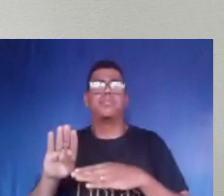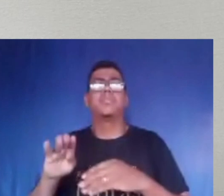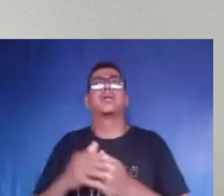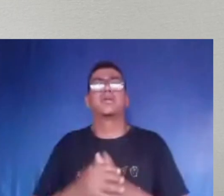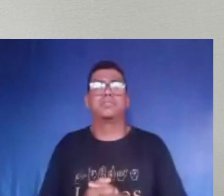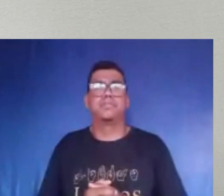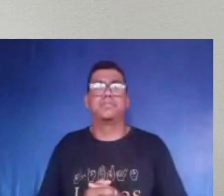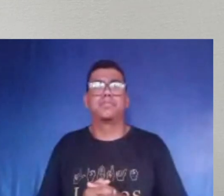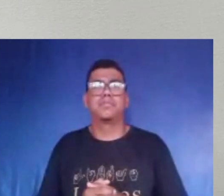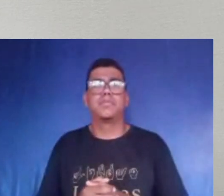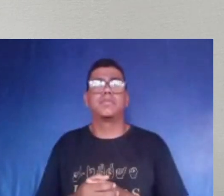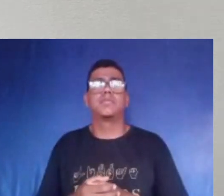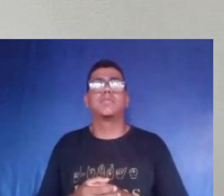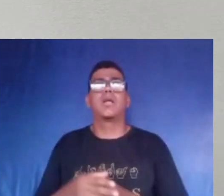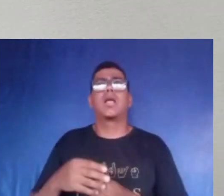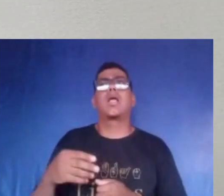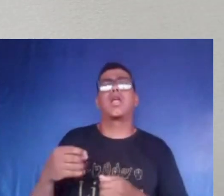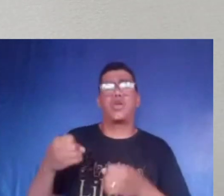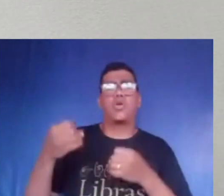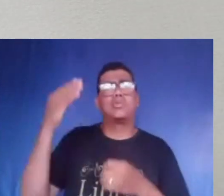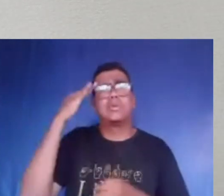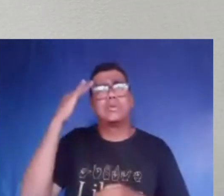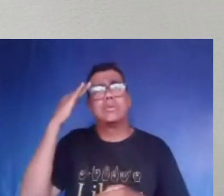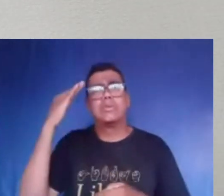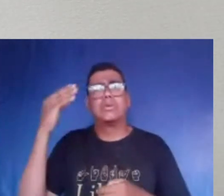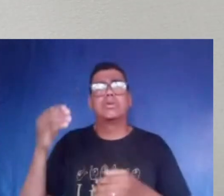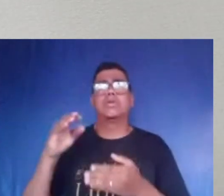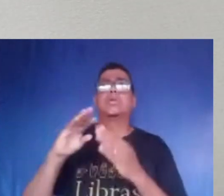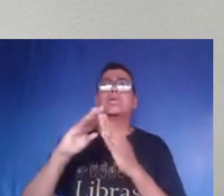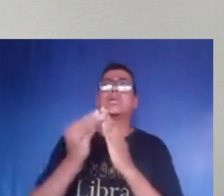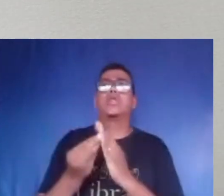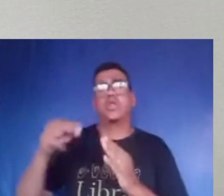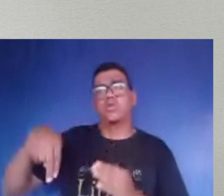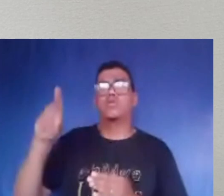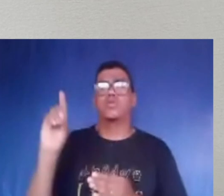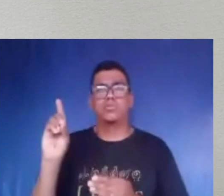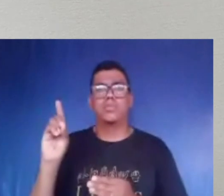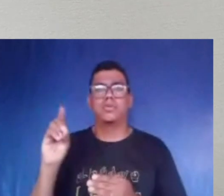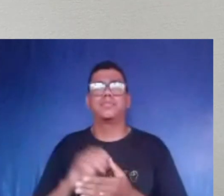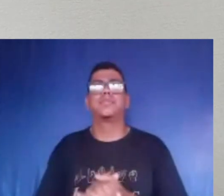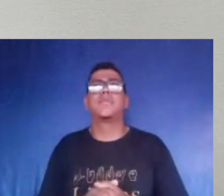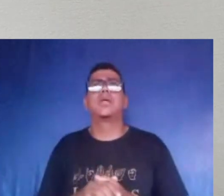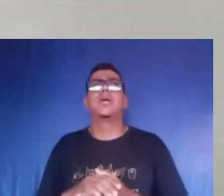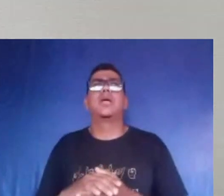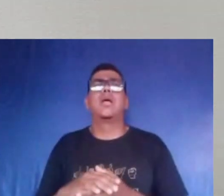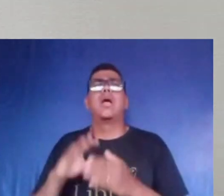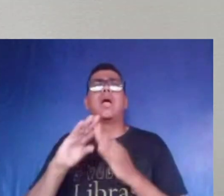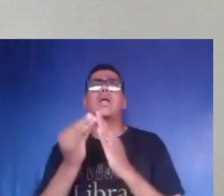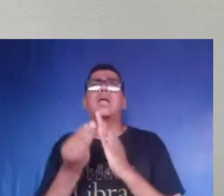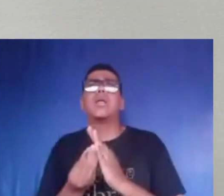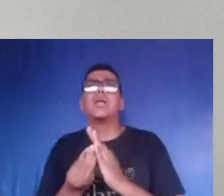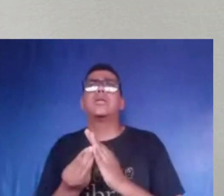eles ali todos se negavam, dizendo que ninguém podia ajudar nada, ninguém tinha nada, que as pessoas eram muito necessitadas. E eles trouxeram uma